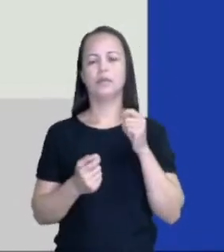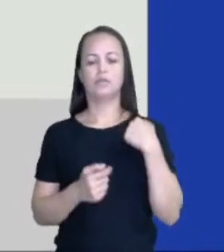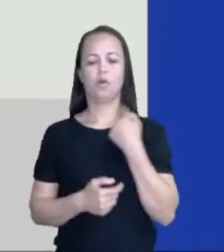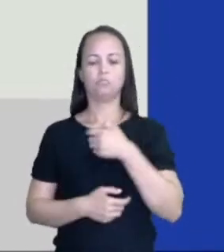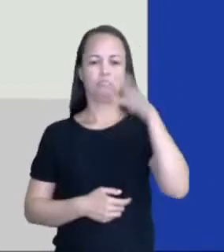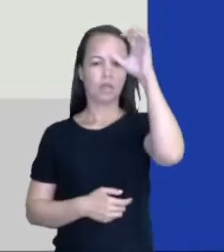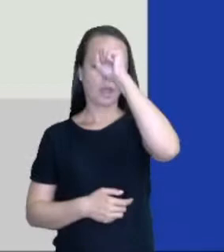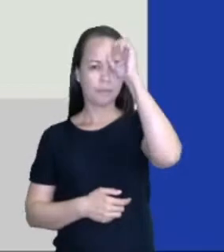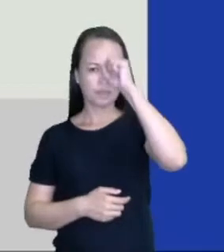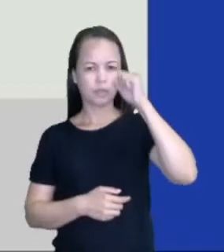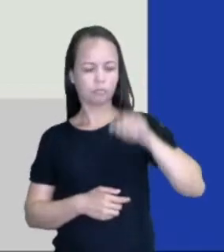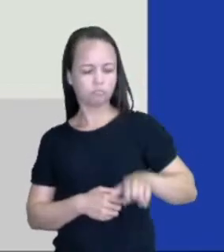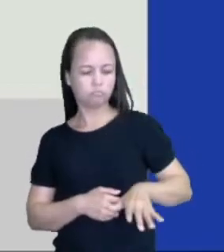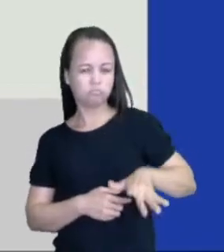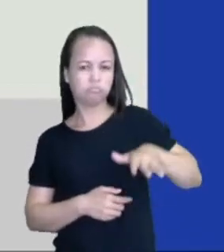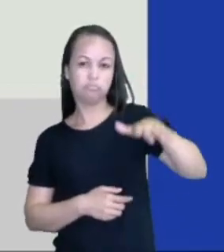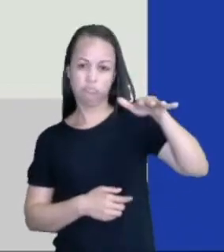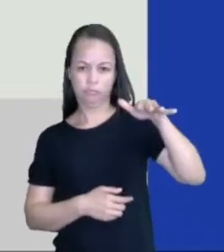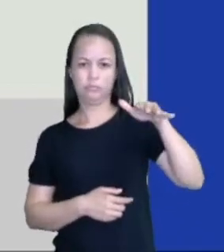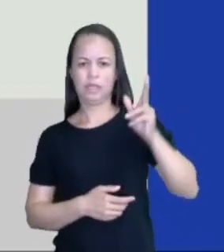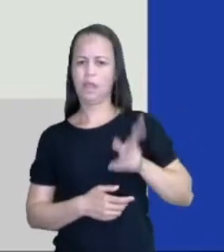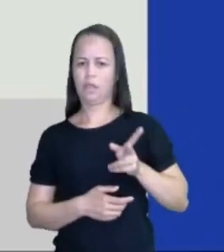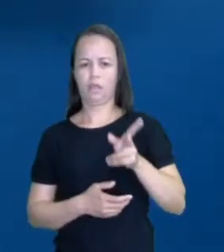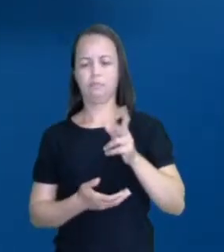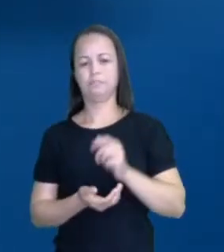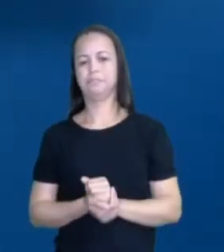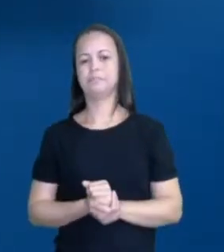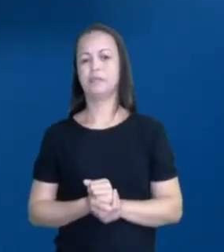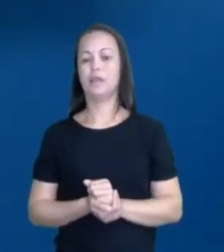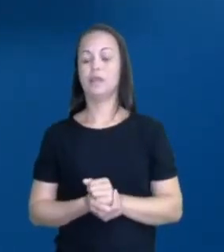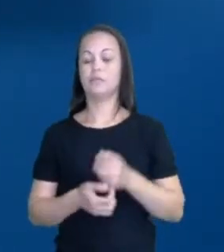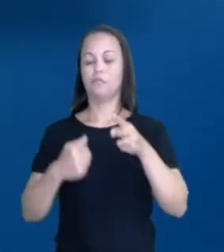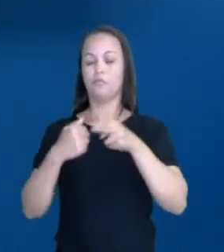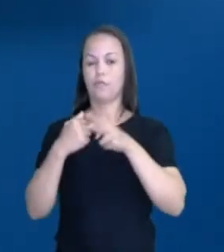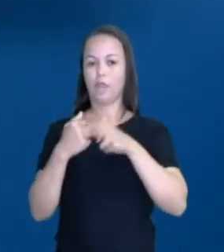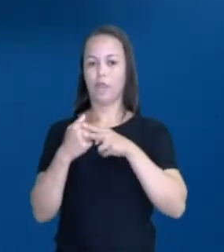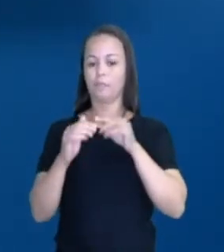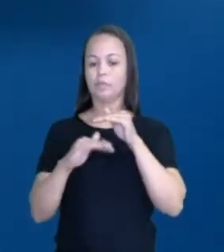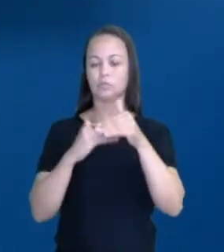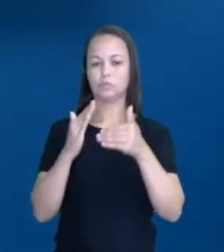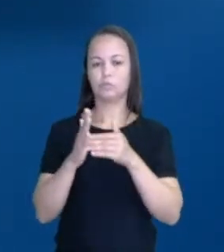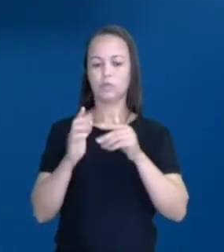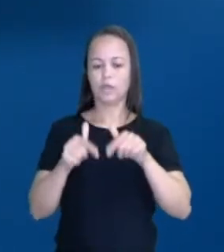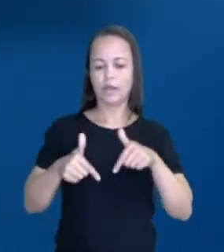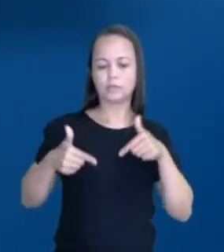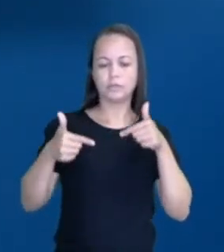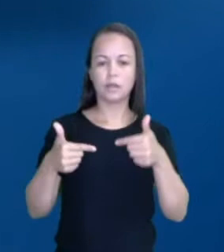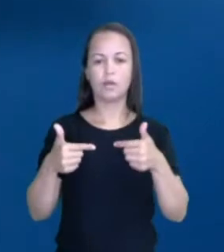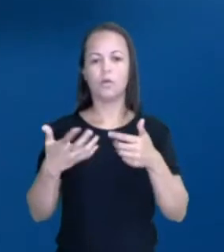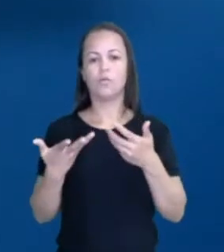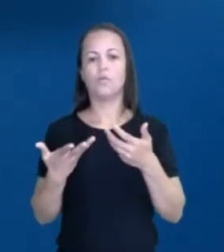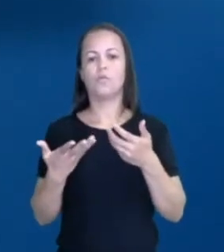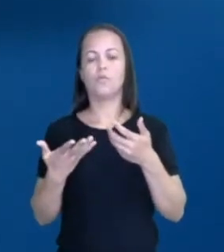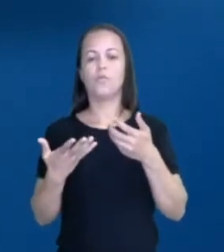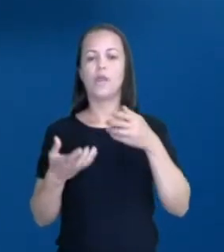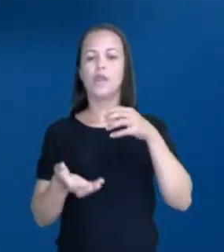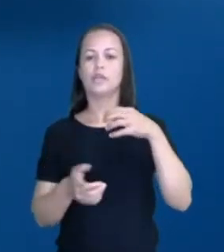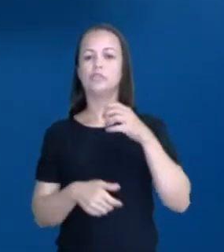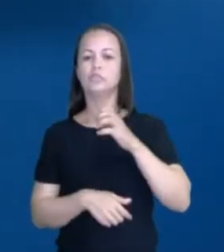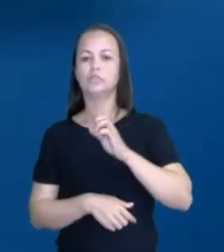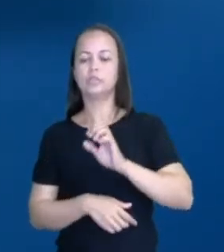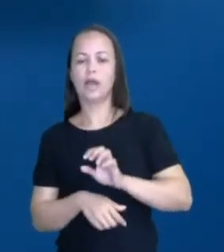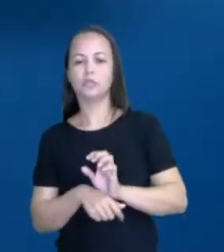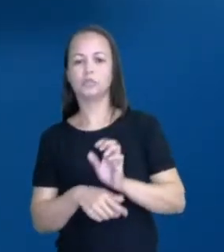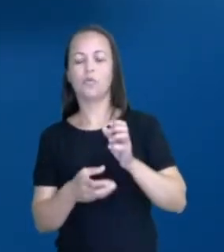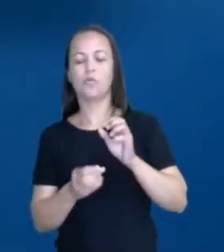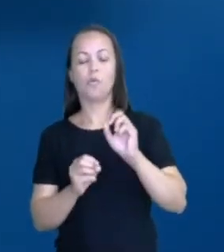isso na escola desde sempre. Então, verbo é tudo aquilo que indica ação, estado ou fenômeno